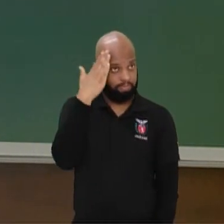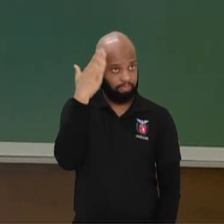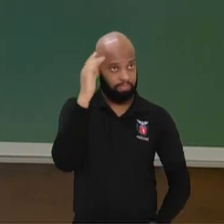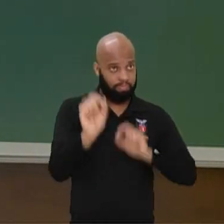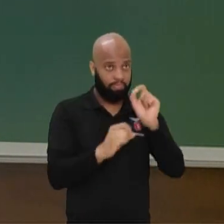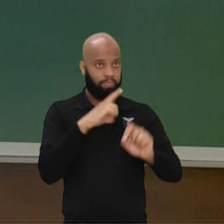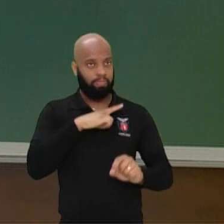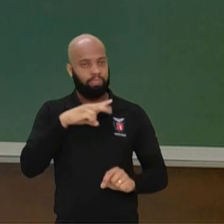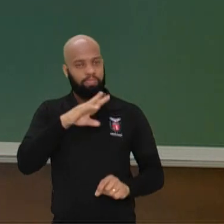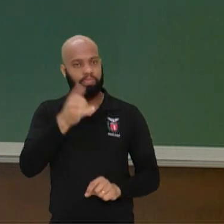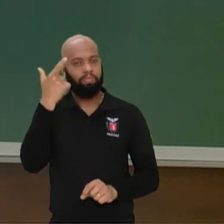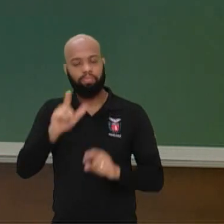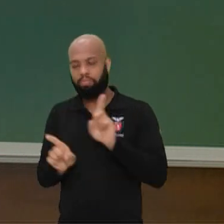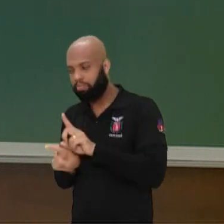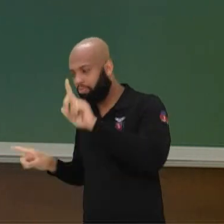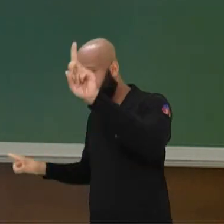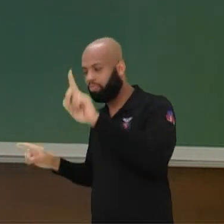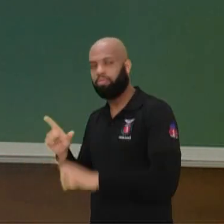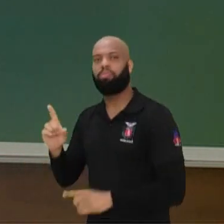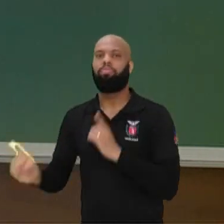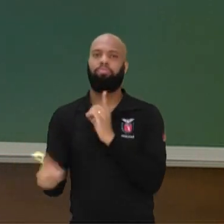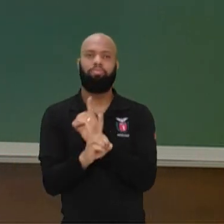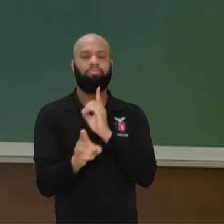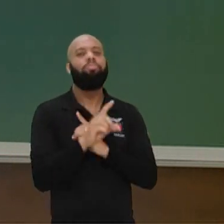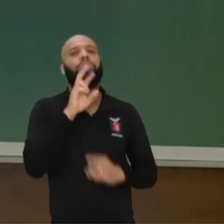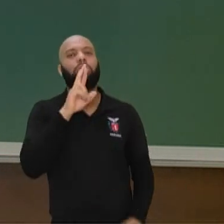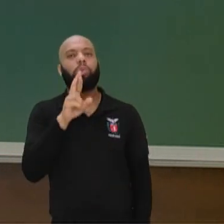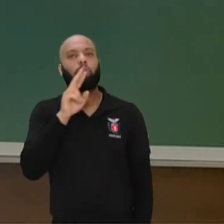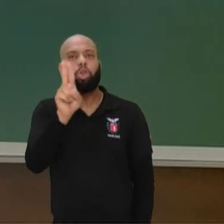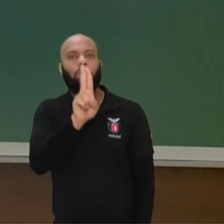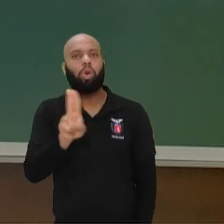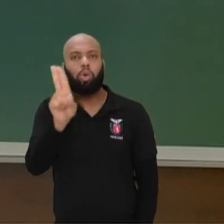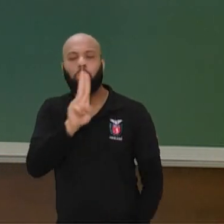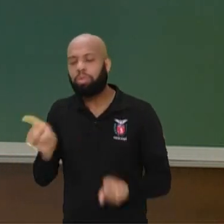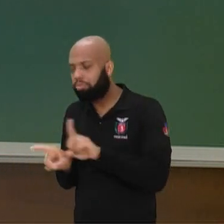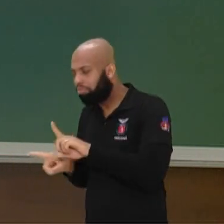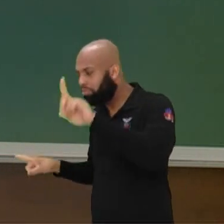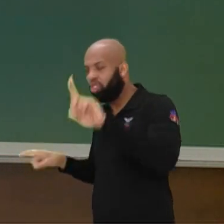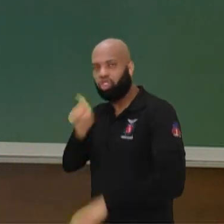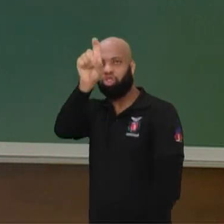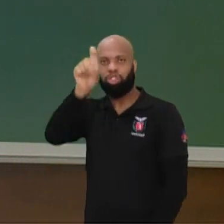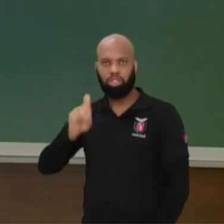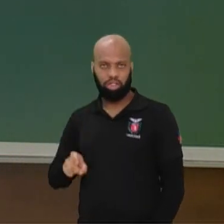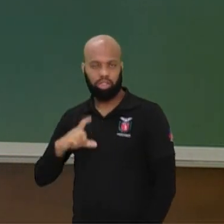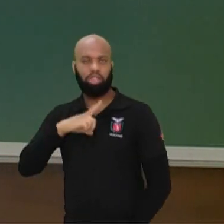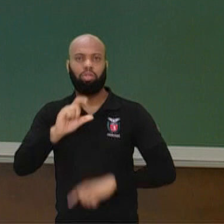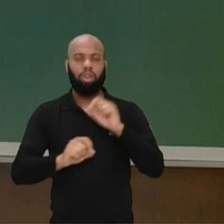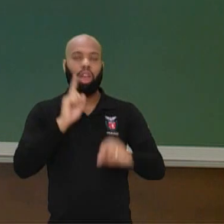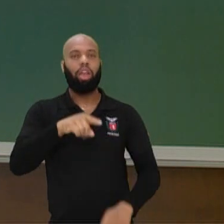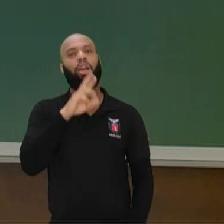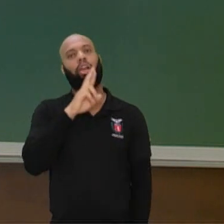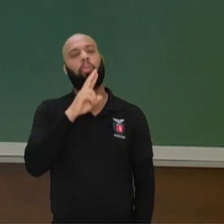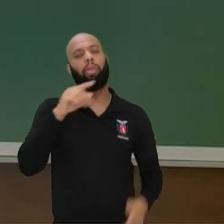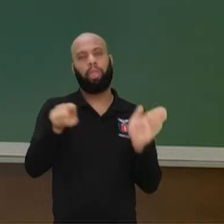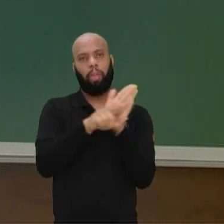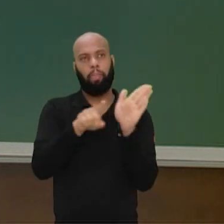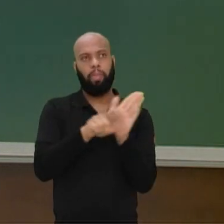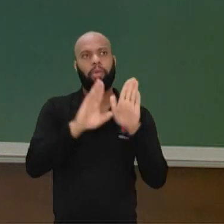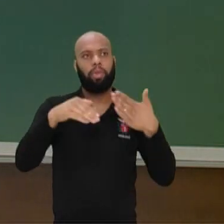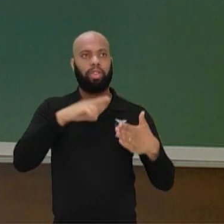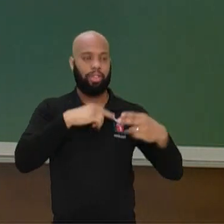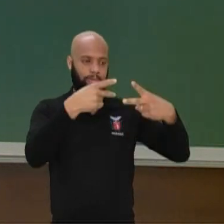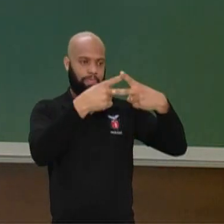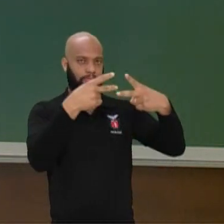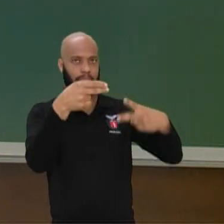que adiante nós temos que calcular usando a fórmula de Bhaskara, vamos ter uma raiz negativa. Então, temos aqui o valor de delta é